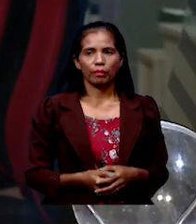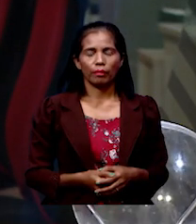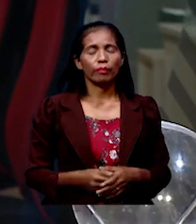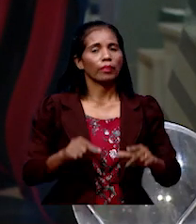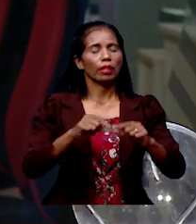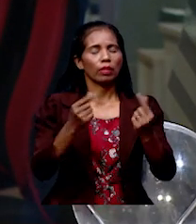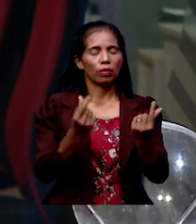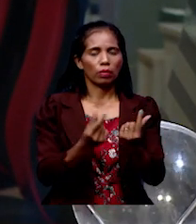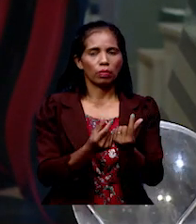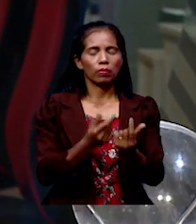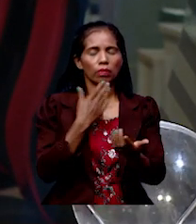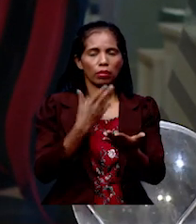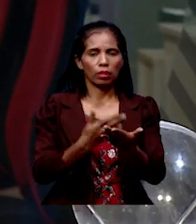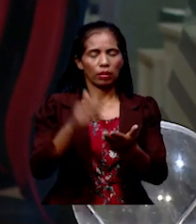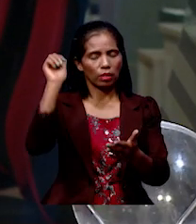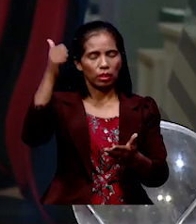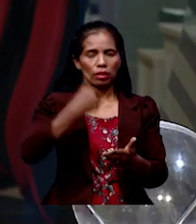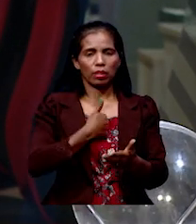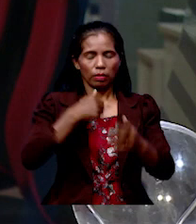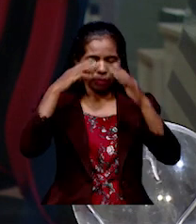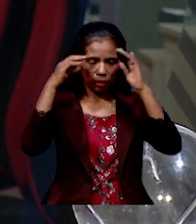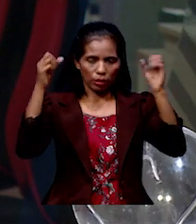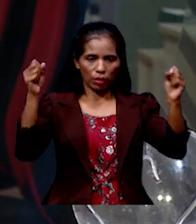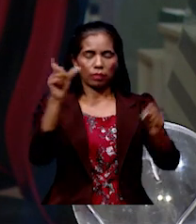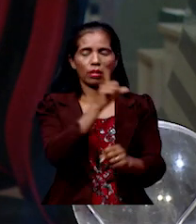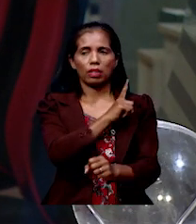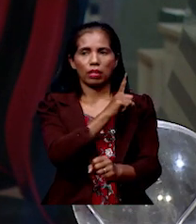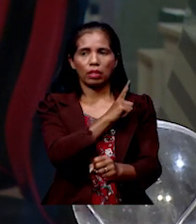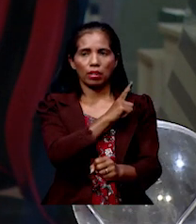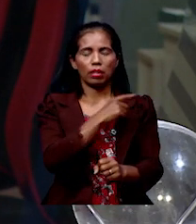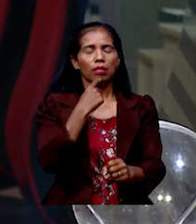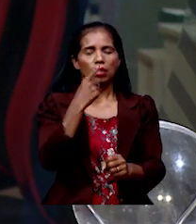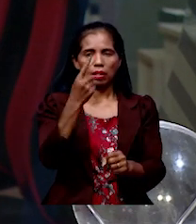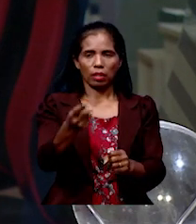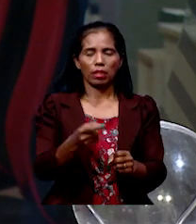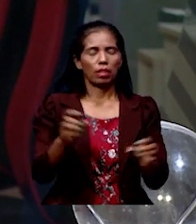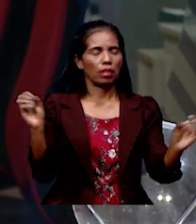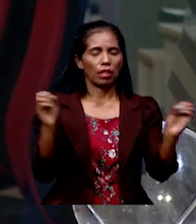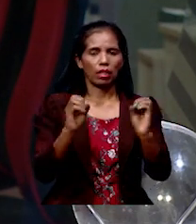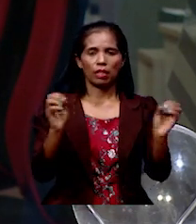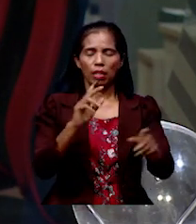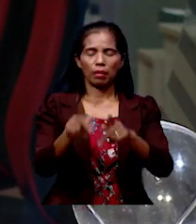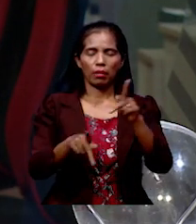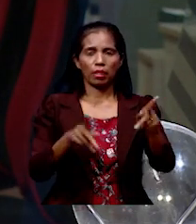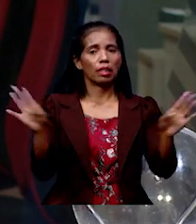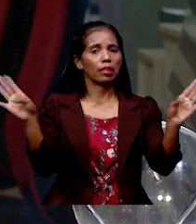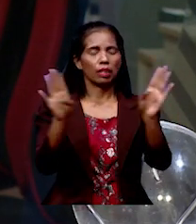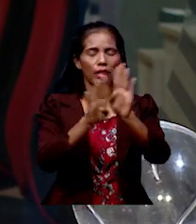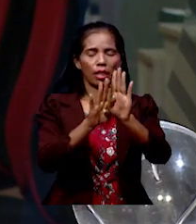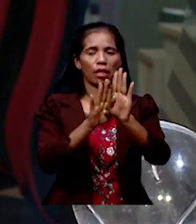Equipa Suceso, candidato presidente República, Leran Antimur, clarifica la IHM ida taka portão